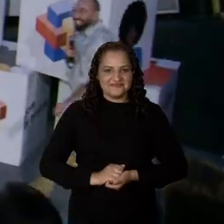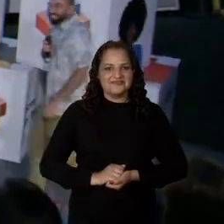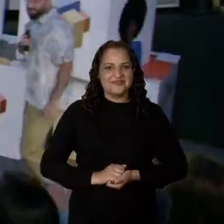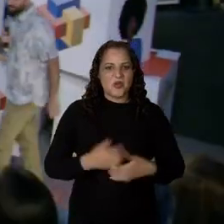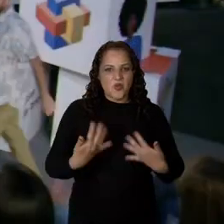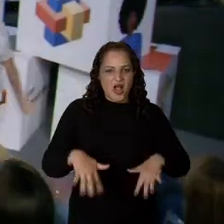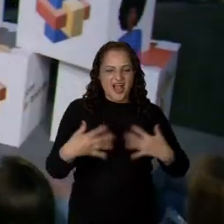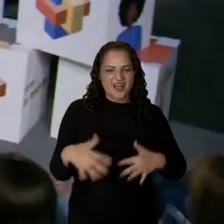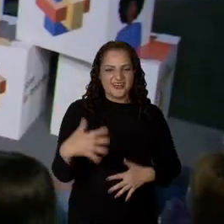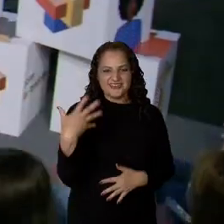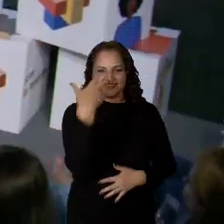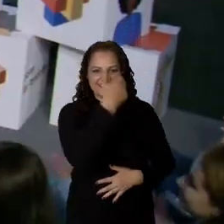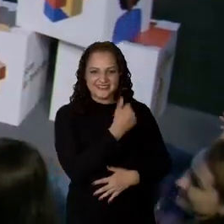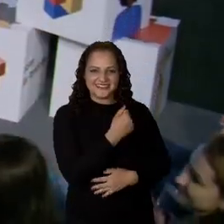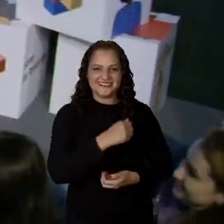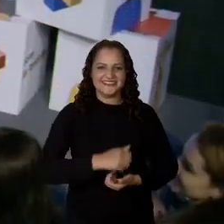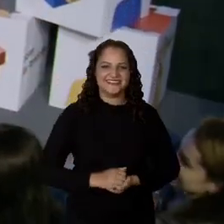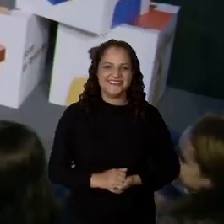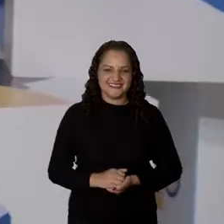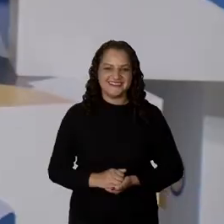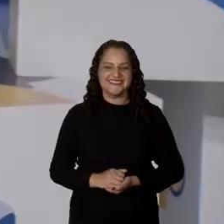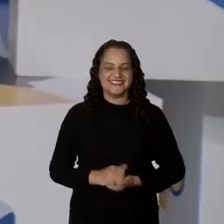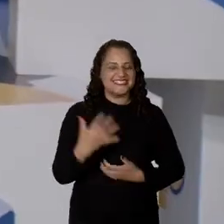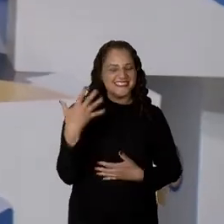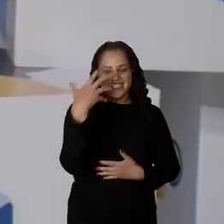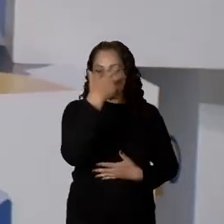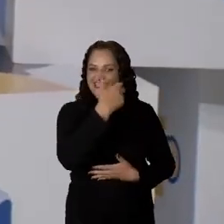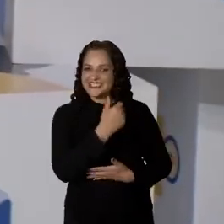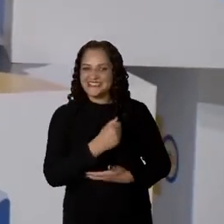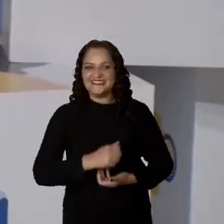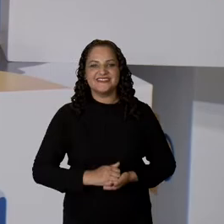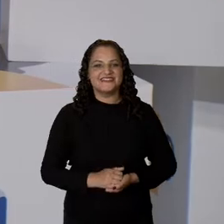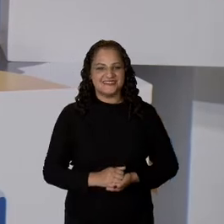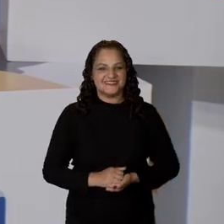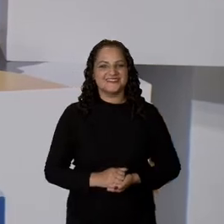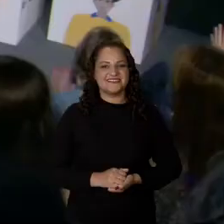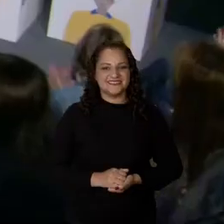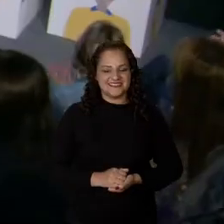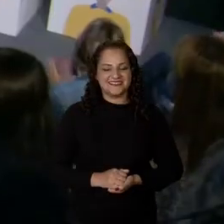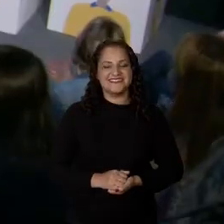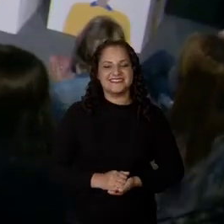Gente, que lindo! Que lindo!